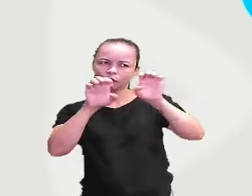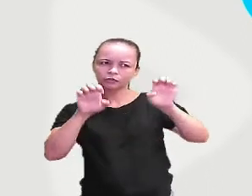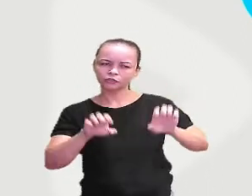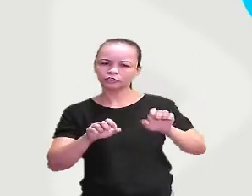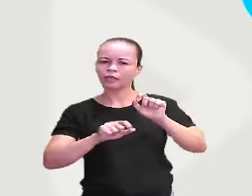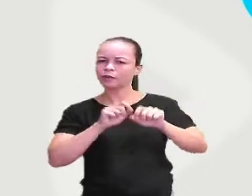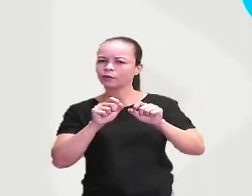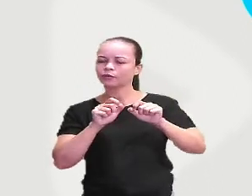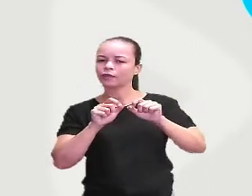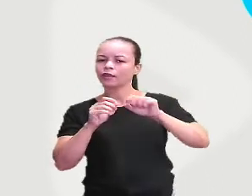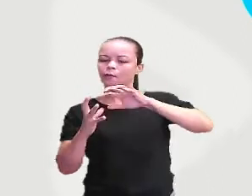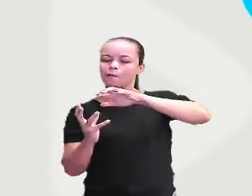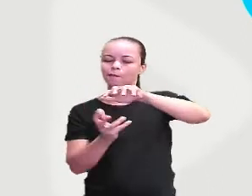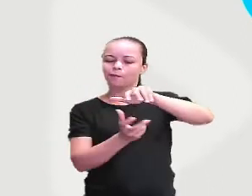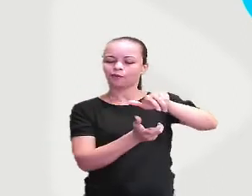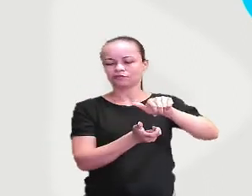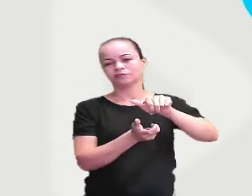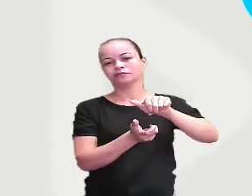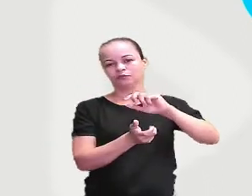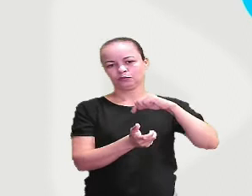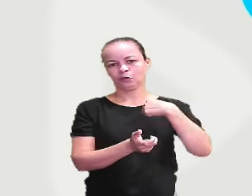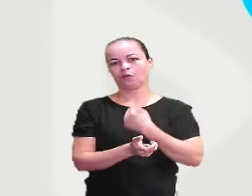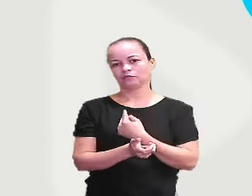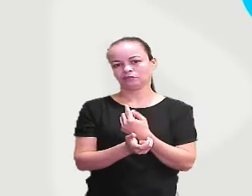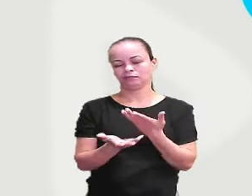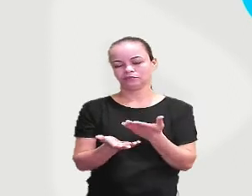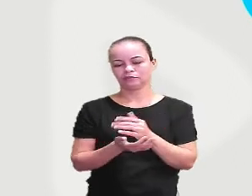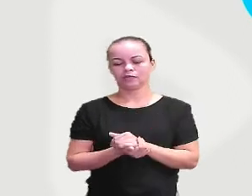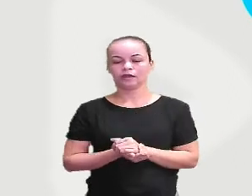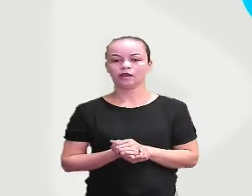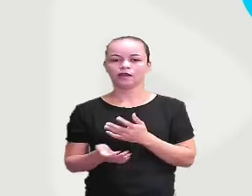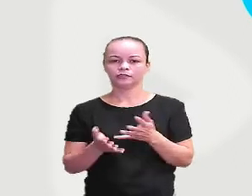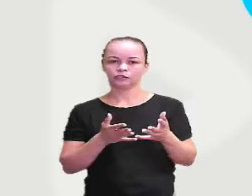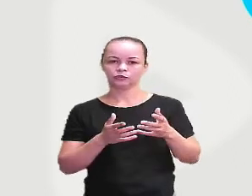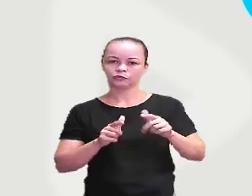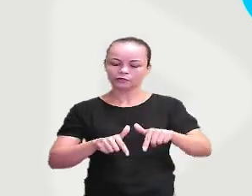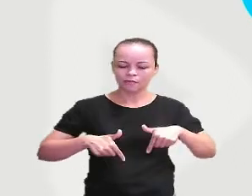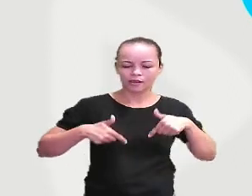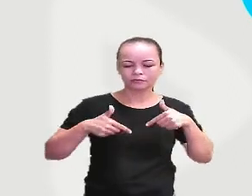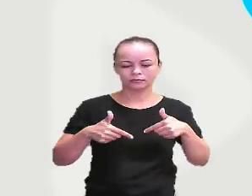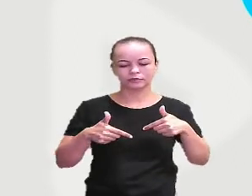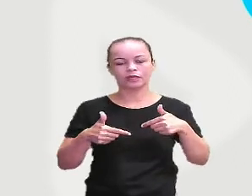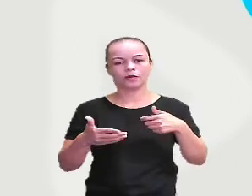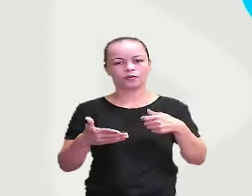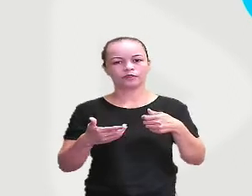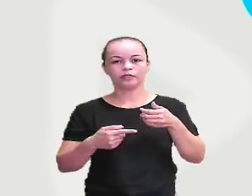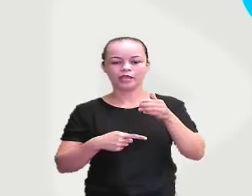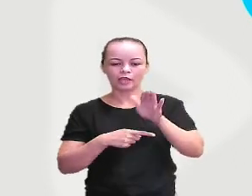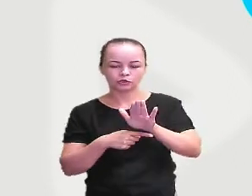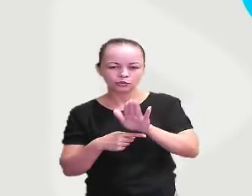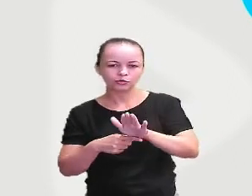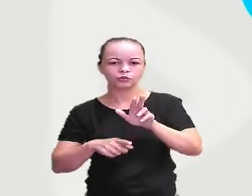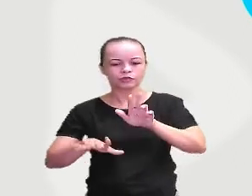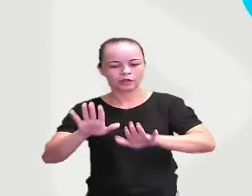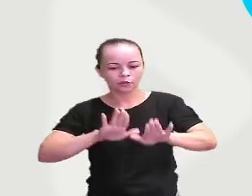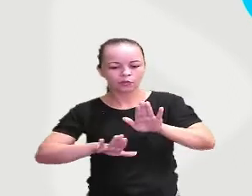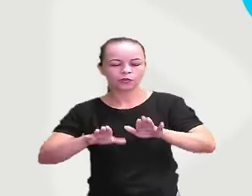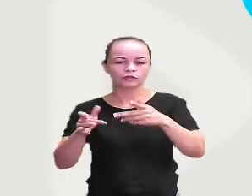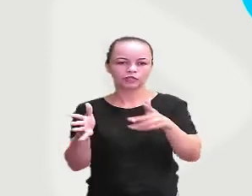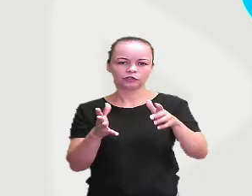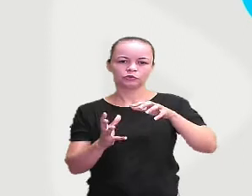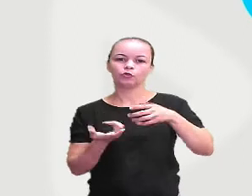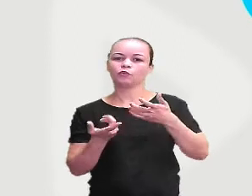nosso planeta. Atitudes e ações que preservem o meio ambiente para as gerações